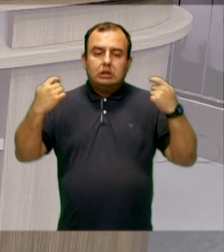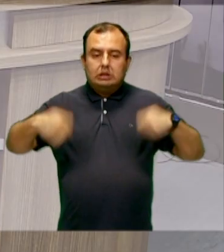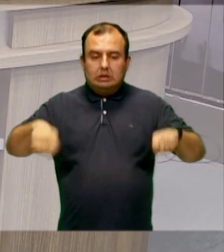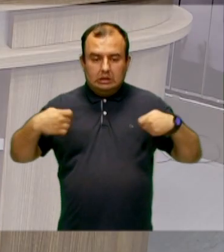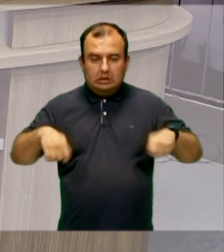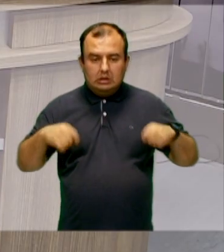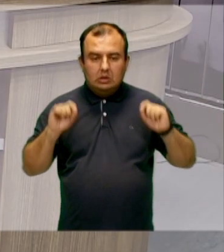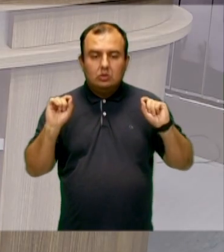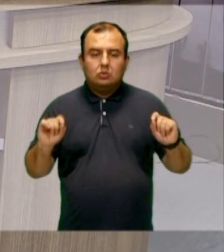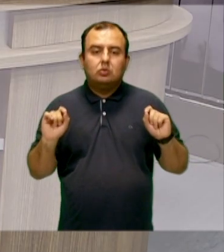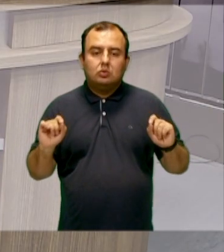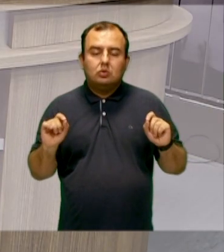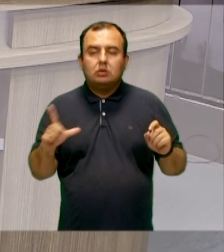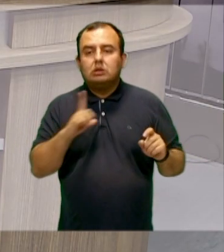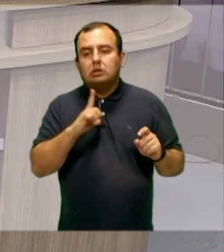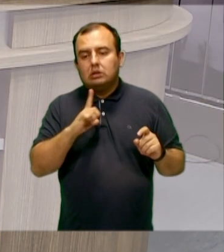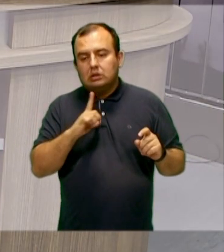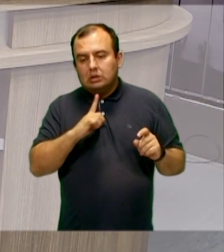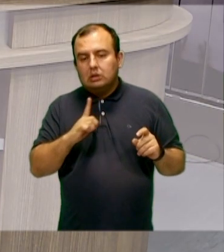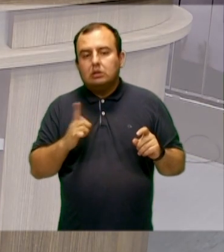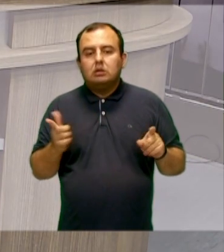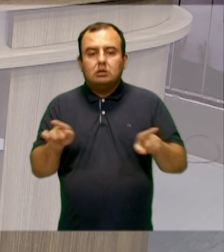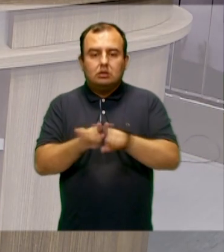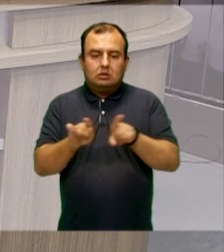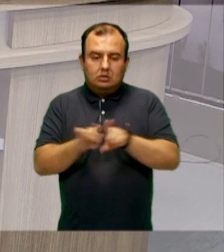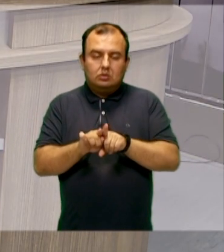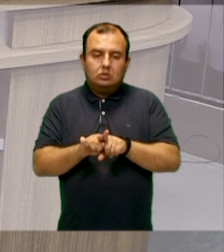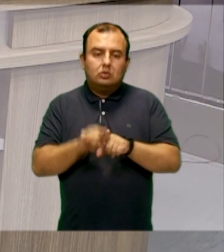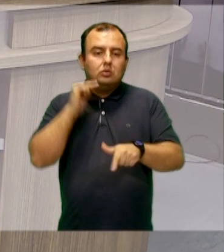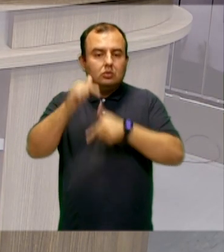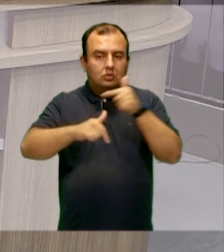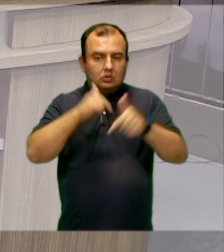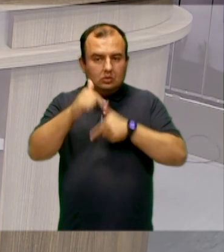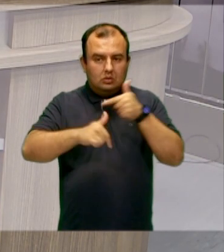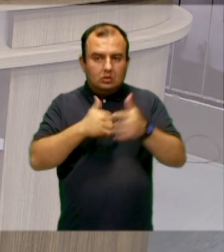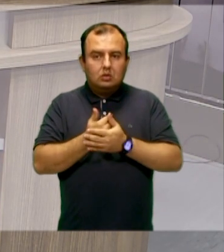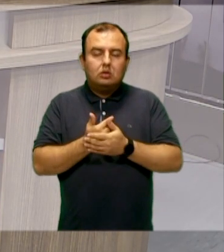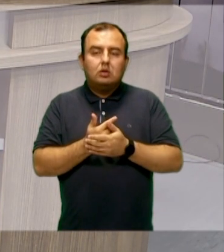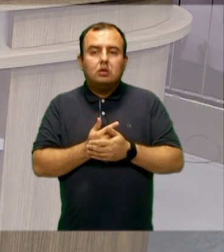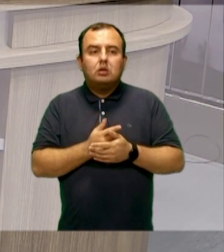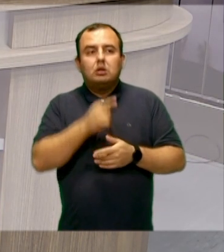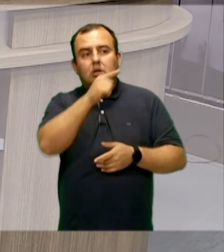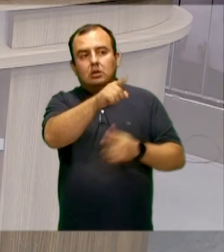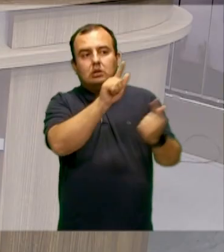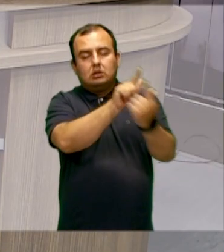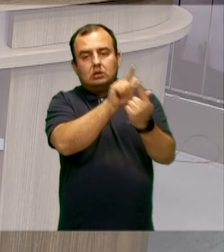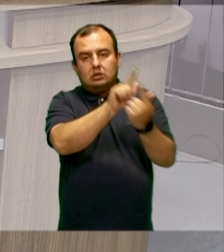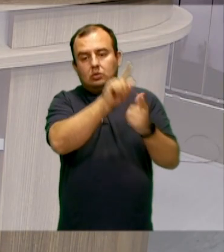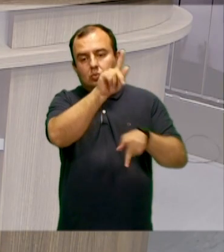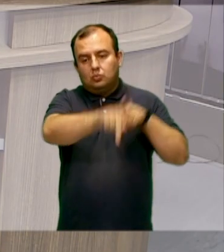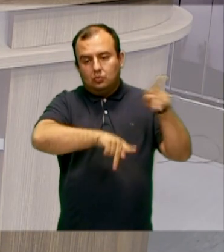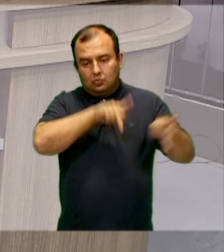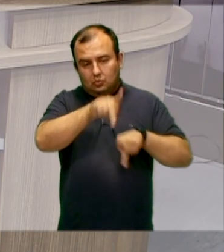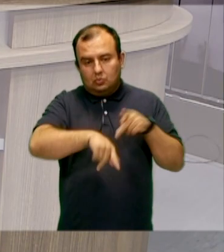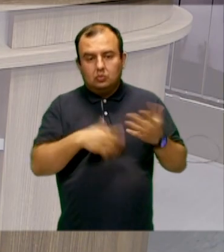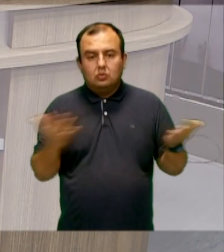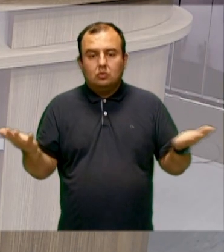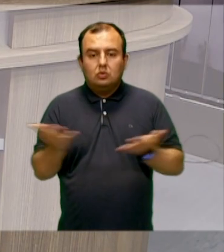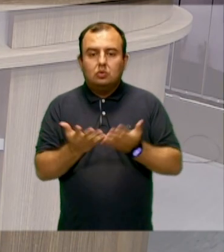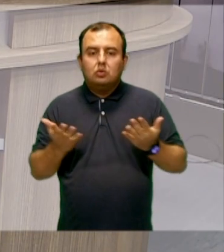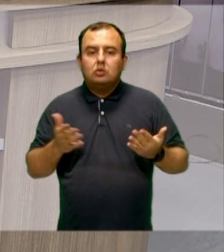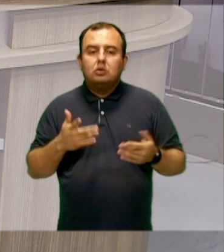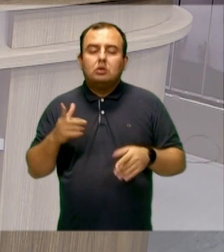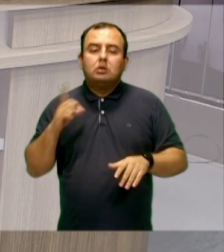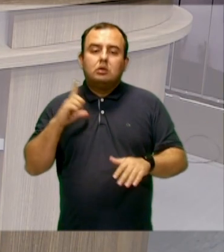necessidades de se ter os servidores lá na ponta atendendo o público. E a gente está passando por